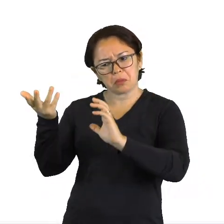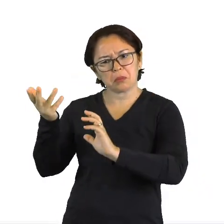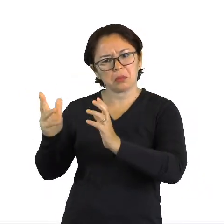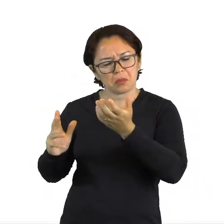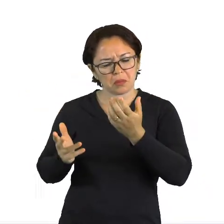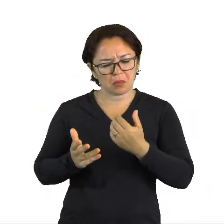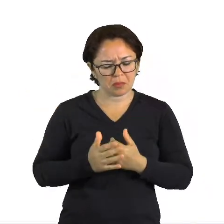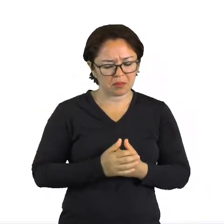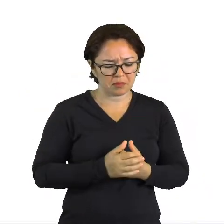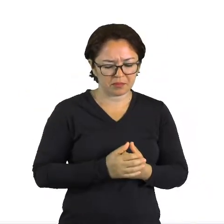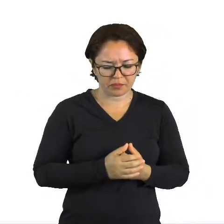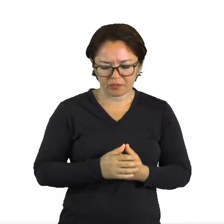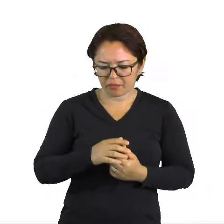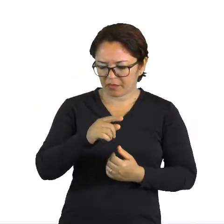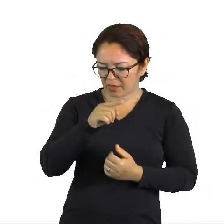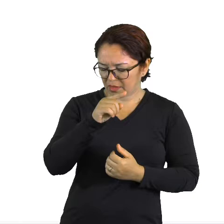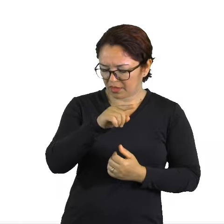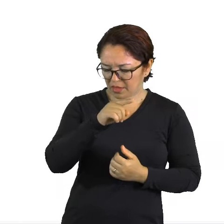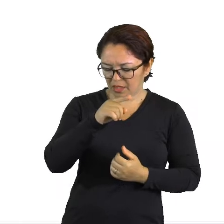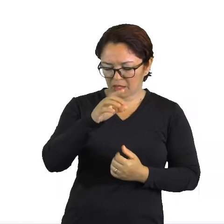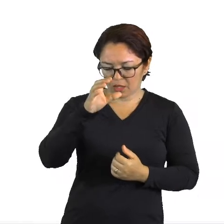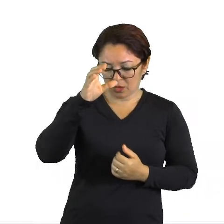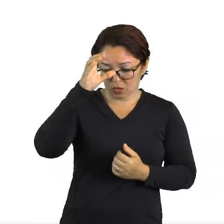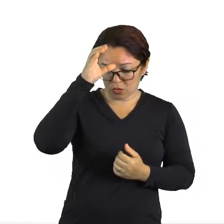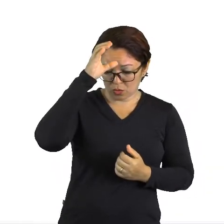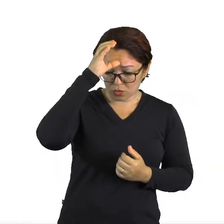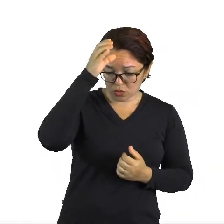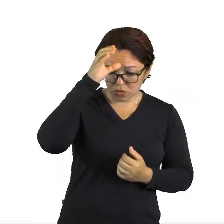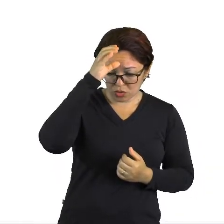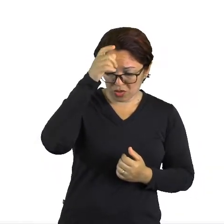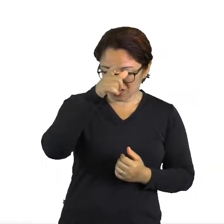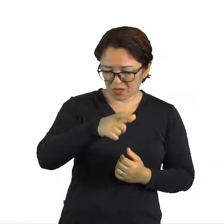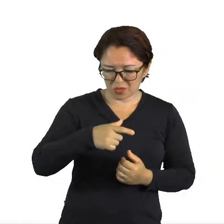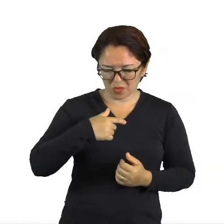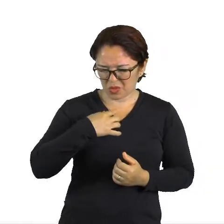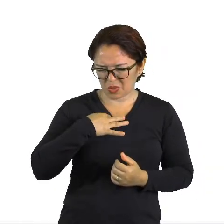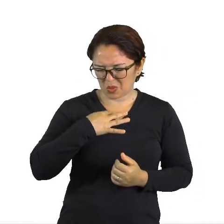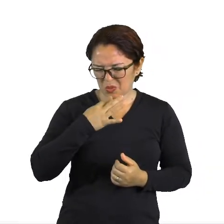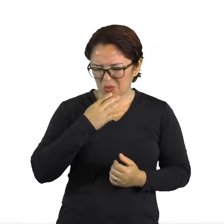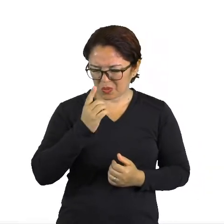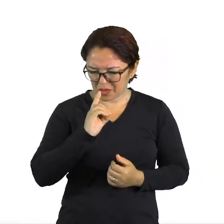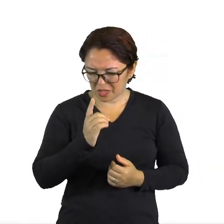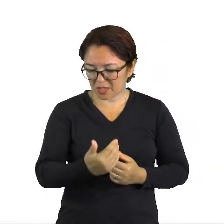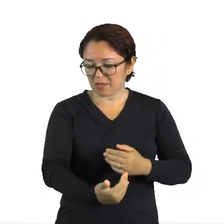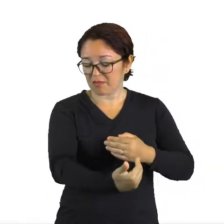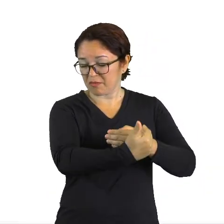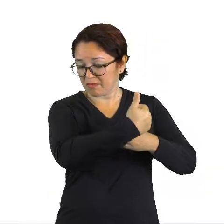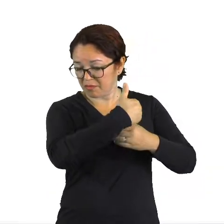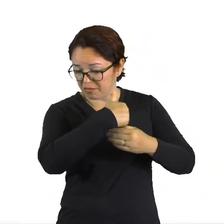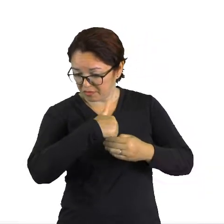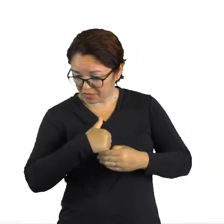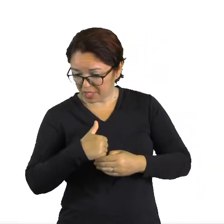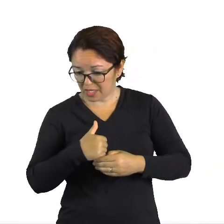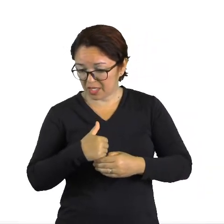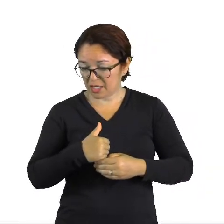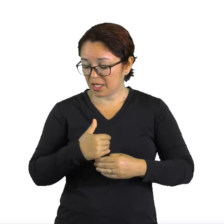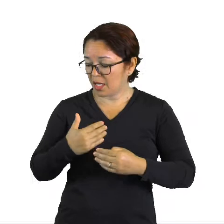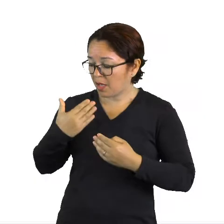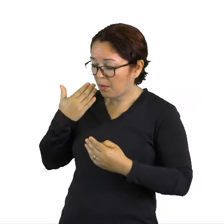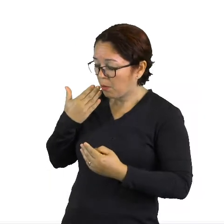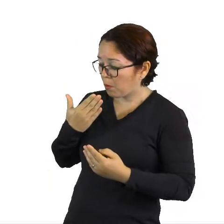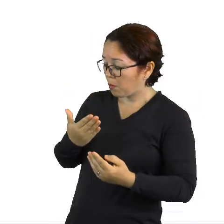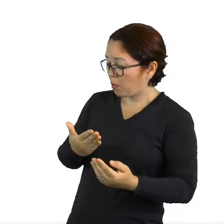mal conheço vem trazer a minha primeira tia, que está esperando o meu primeiro primo para conhecer